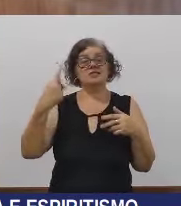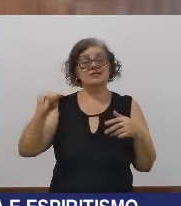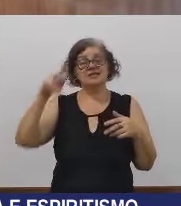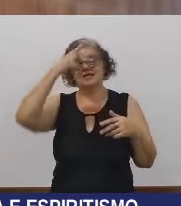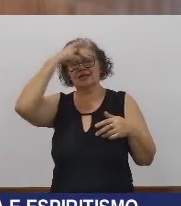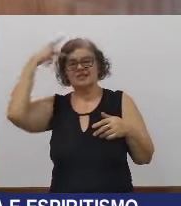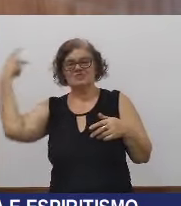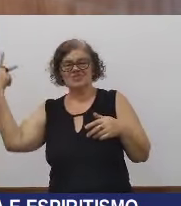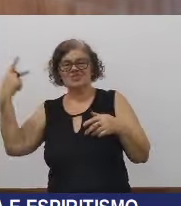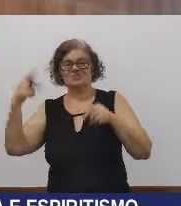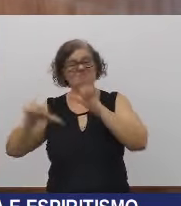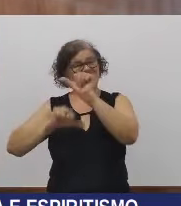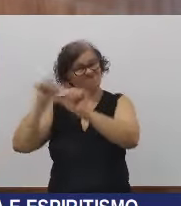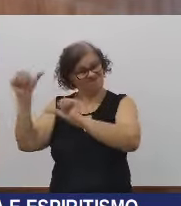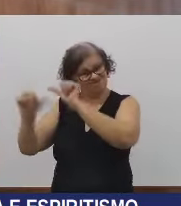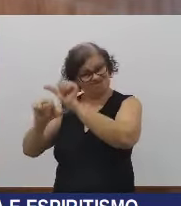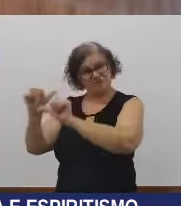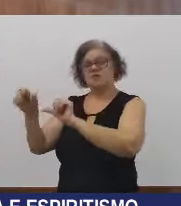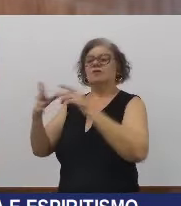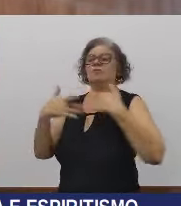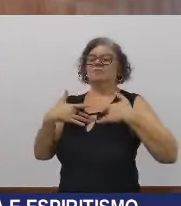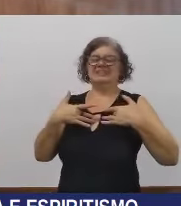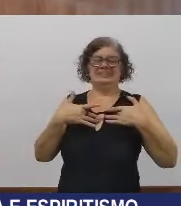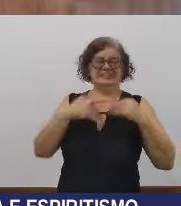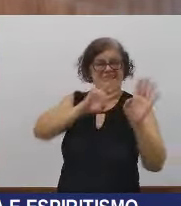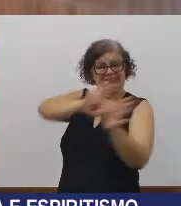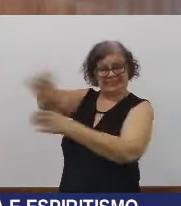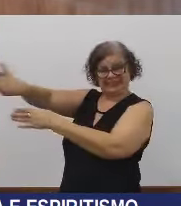Aquela pessoa que discorda, ela vira um vilão.